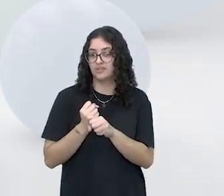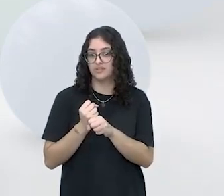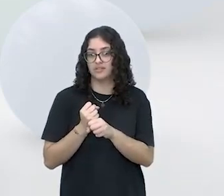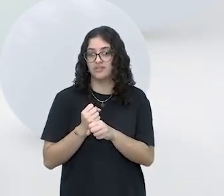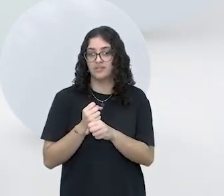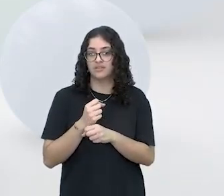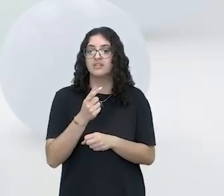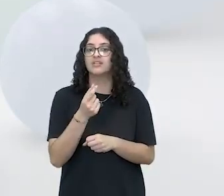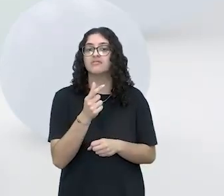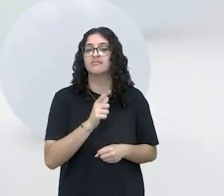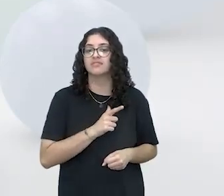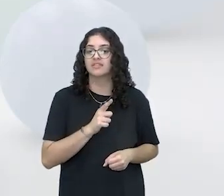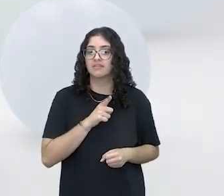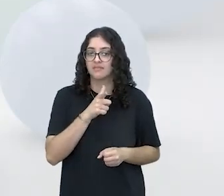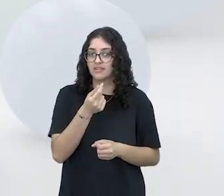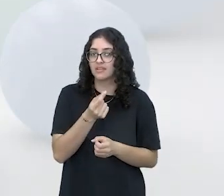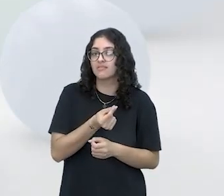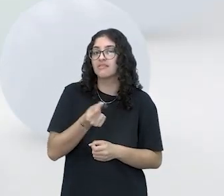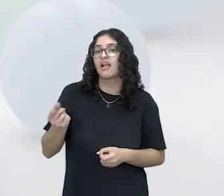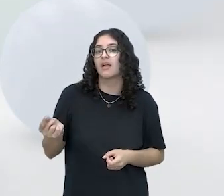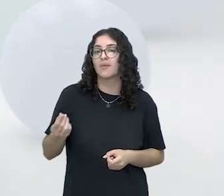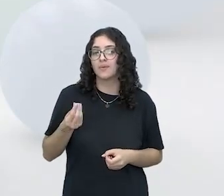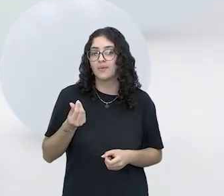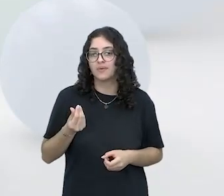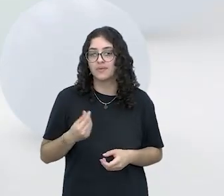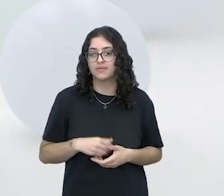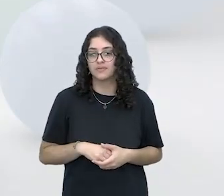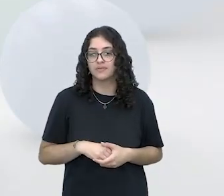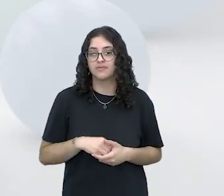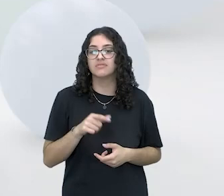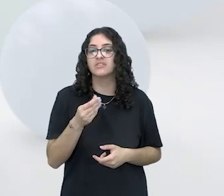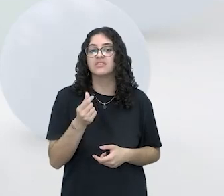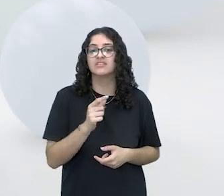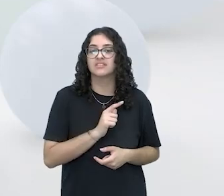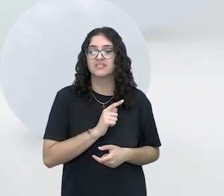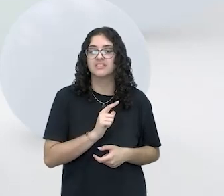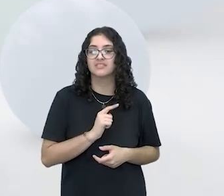R$34. Quanto que você tem que entregar pra ele? Você tem quanto?